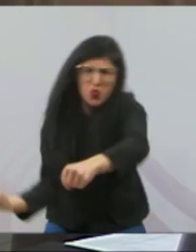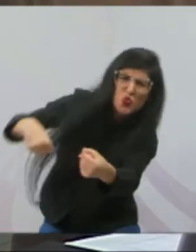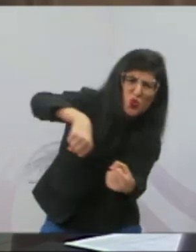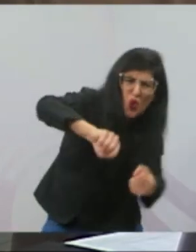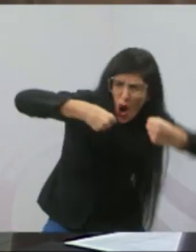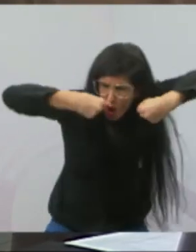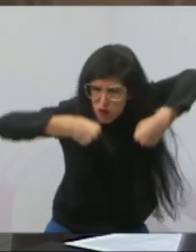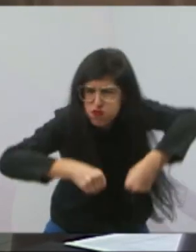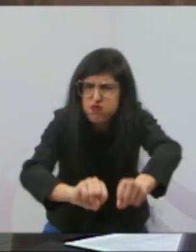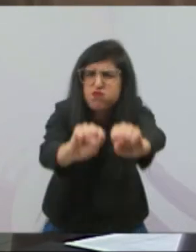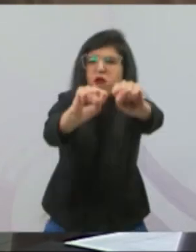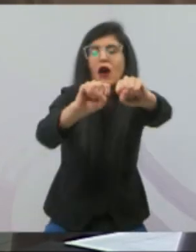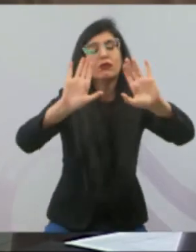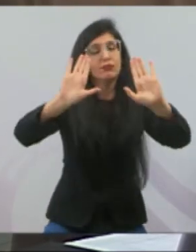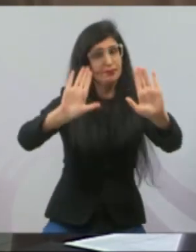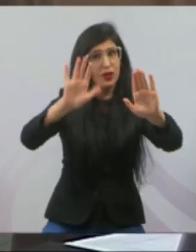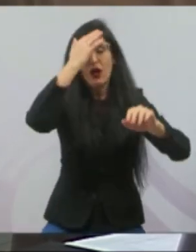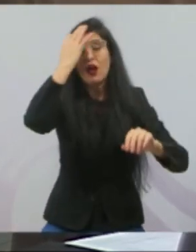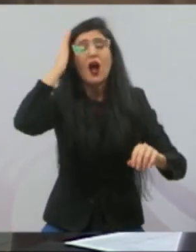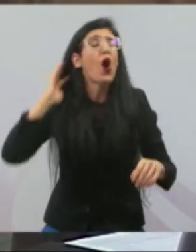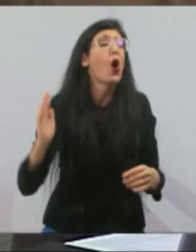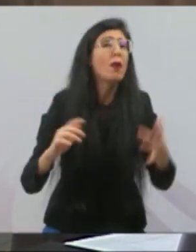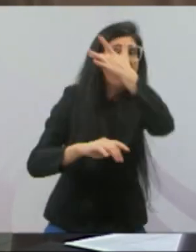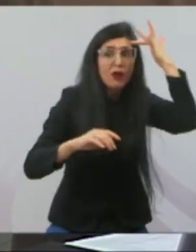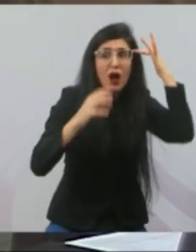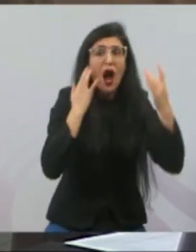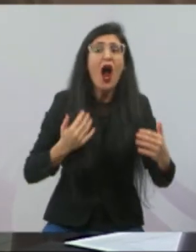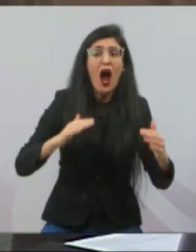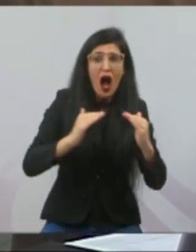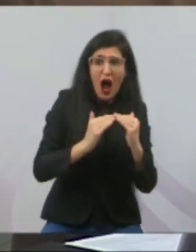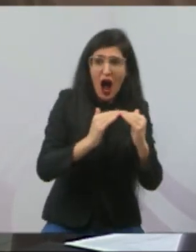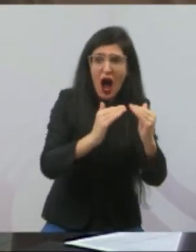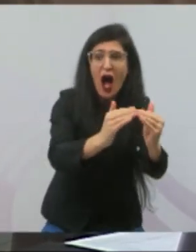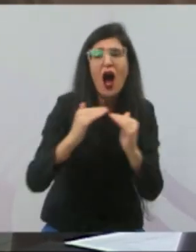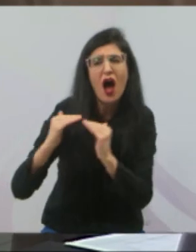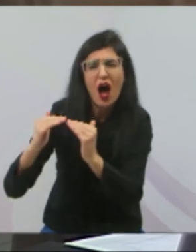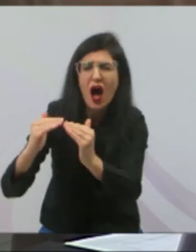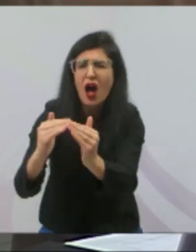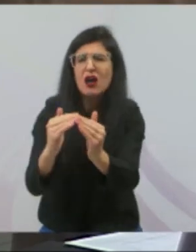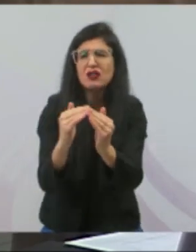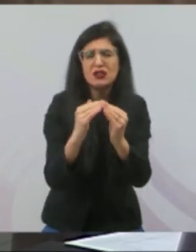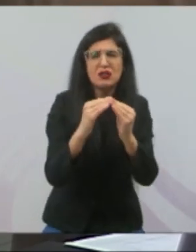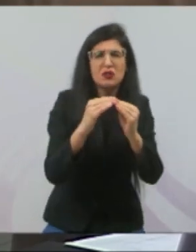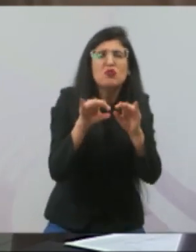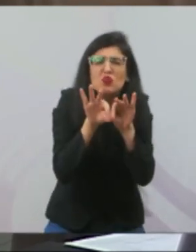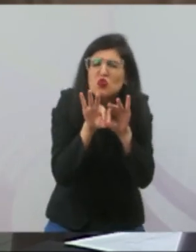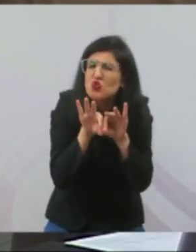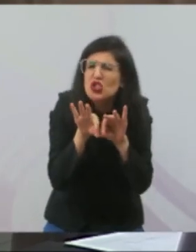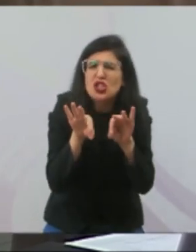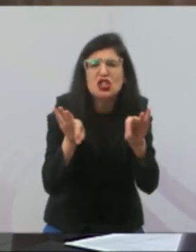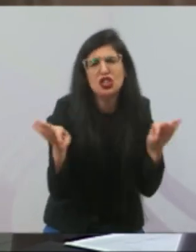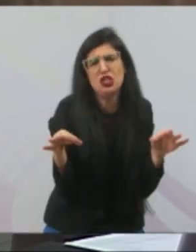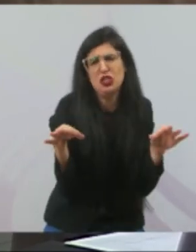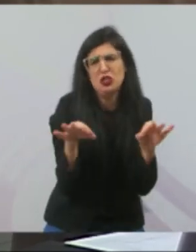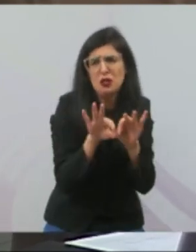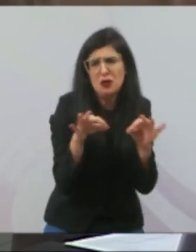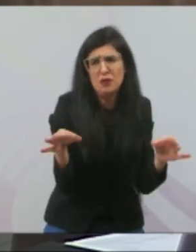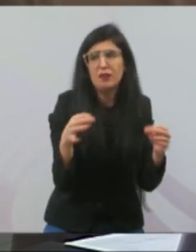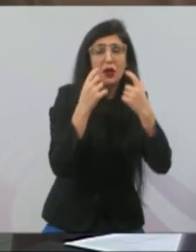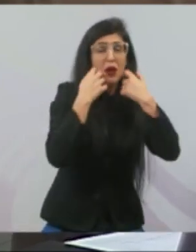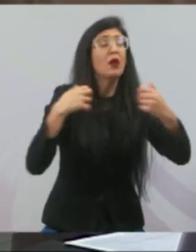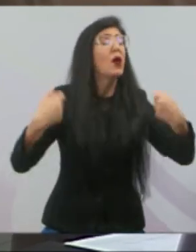porque eu gosto muito do trabalho das entidades sociais da cidade, da ASPAD e da dona Dinamara, o Tony, e a gente